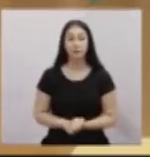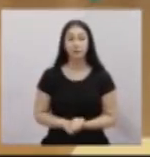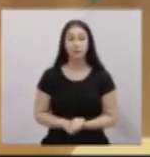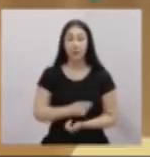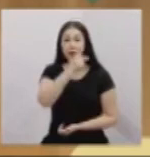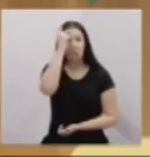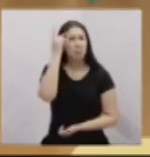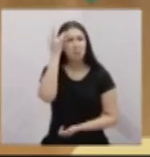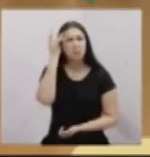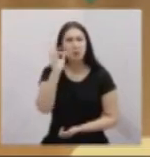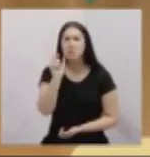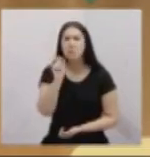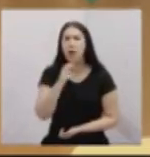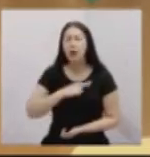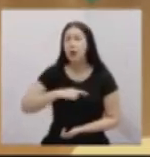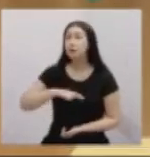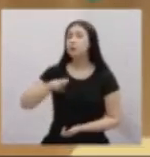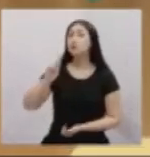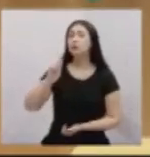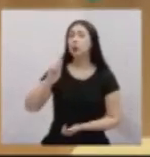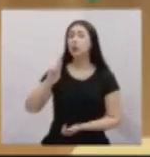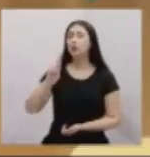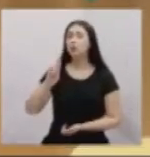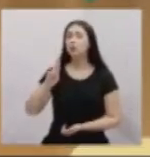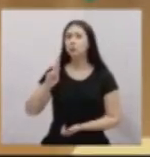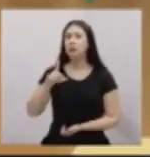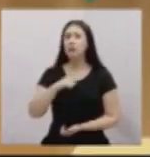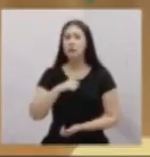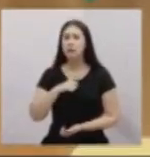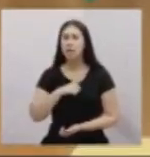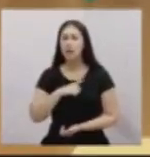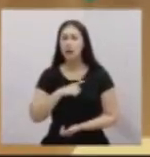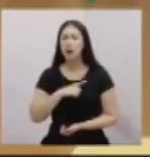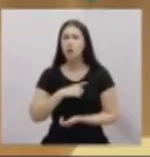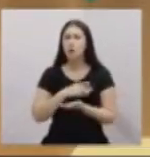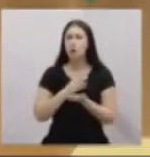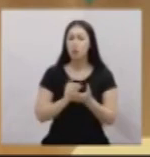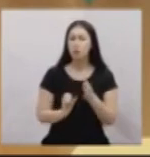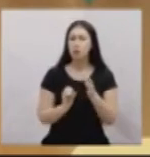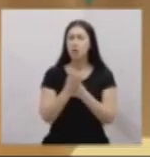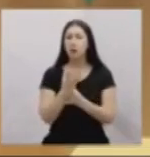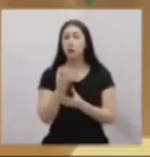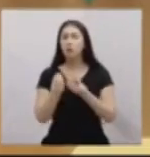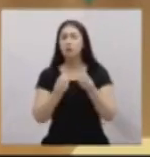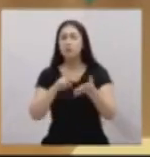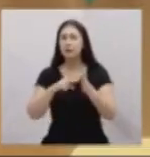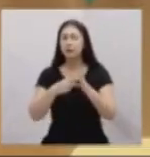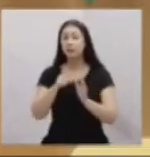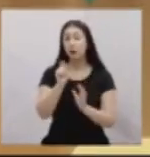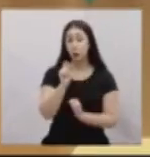que não sabe, religião, ela vem do latim religare, que significa religar ao